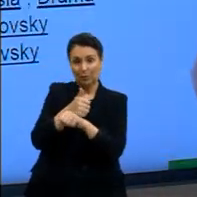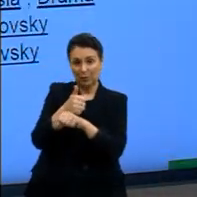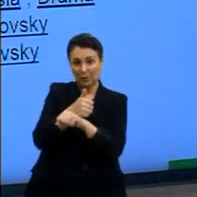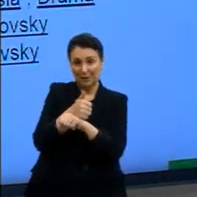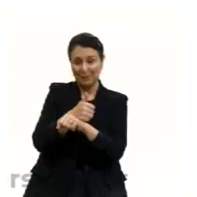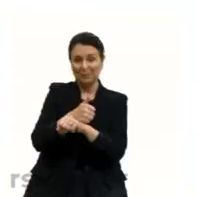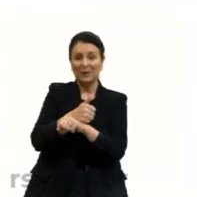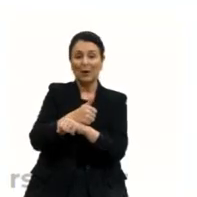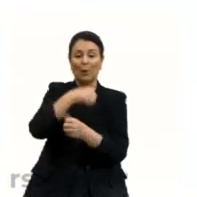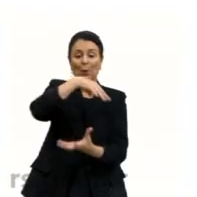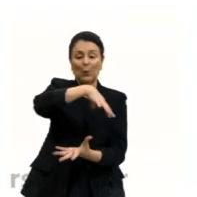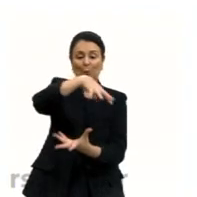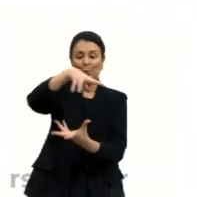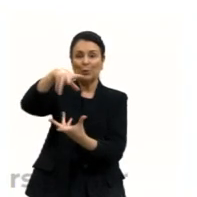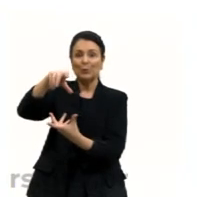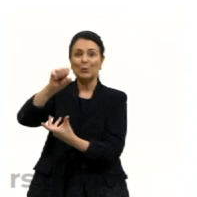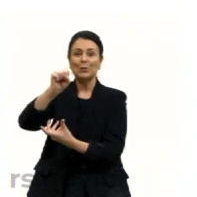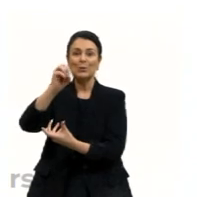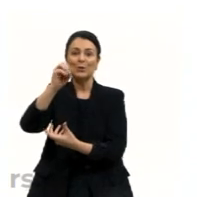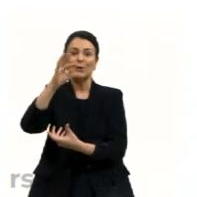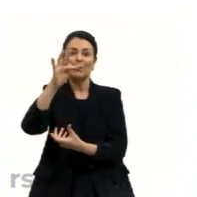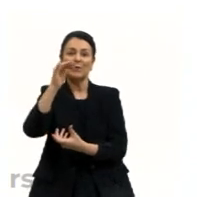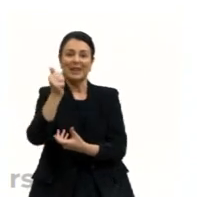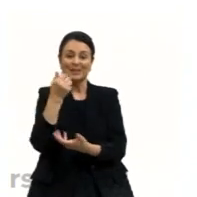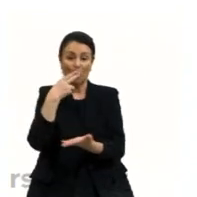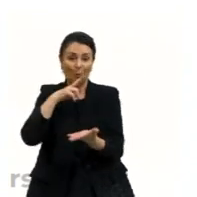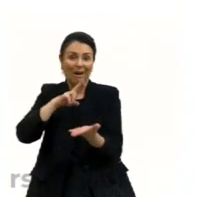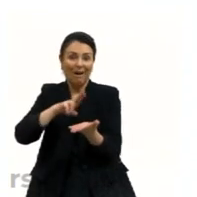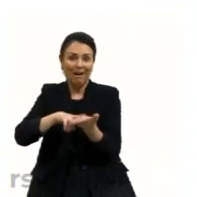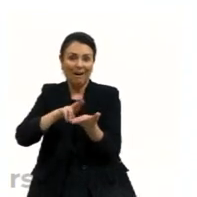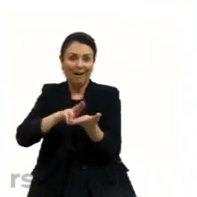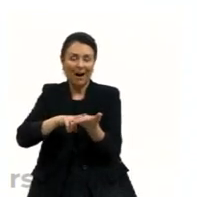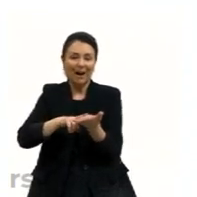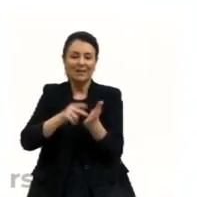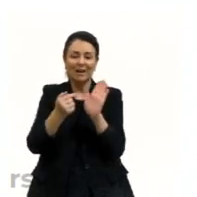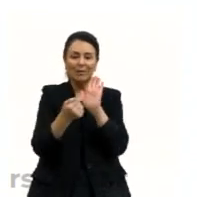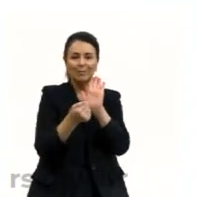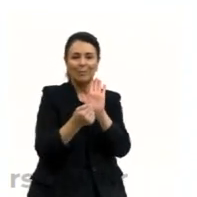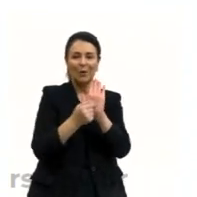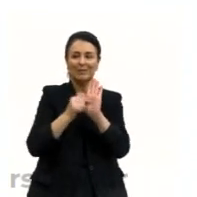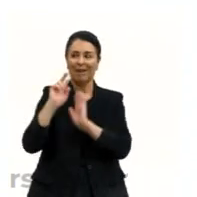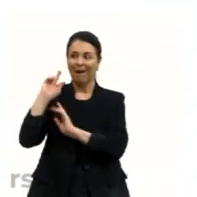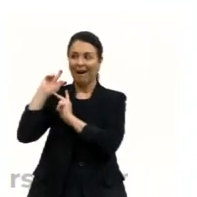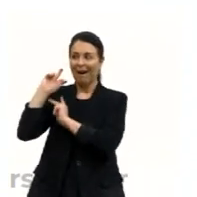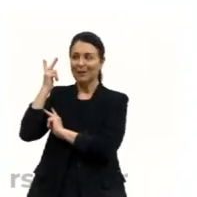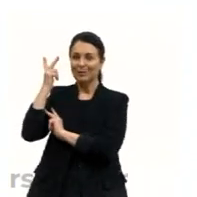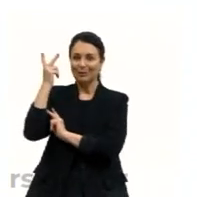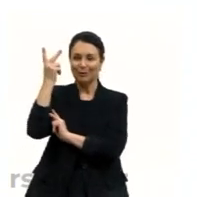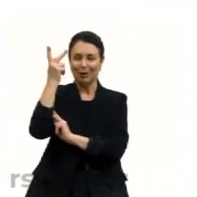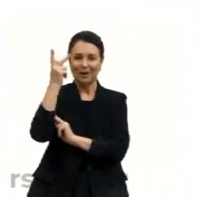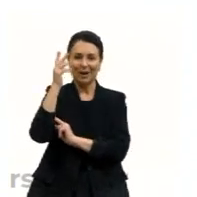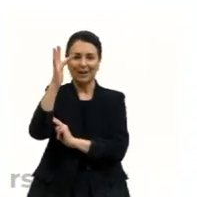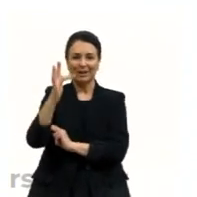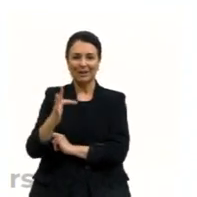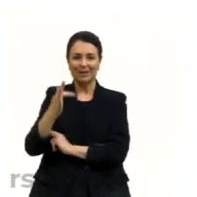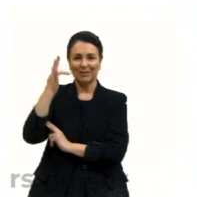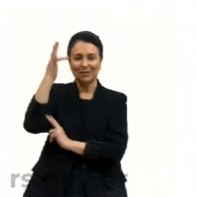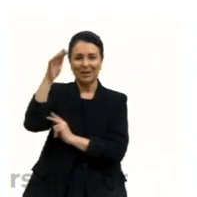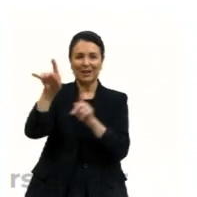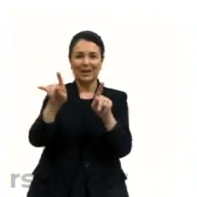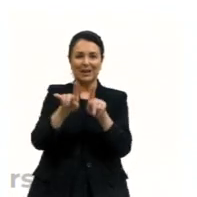Mundo de Sofia que vai controlar através de cartas praticamente toda a história da filosofia é de fácil entendimento e também eu trago aqui